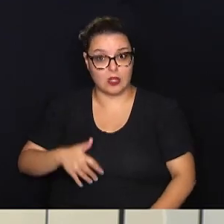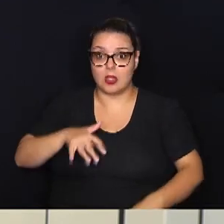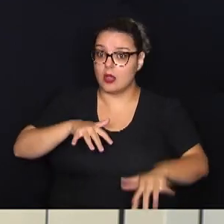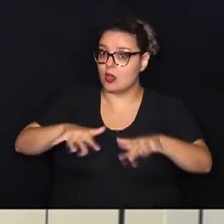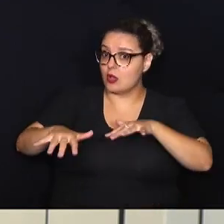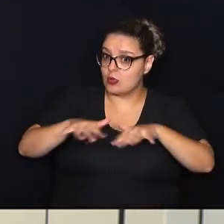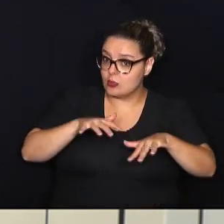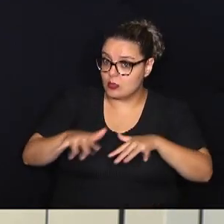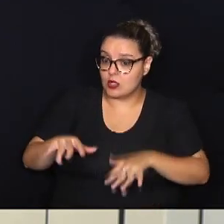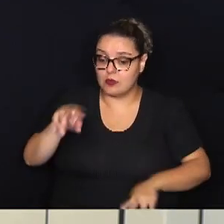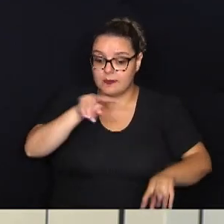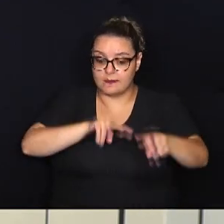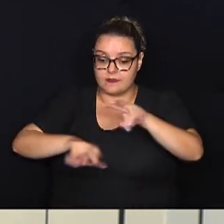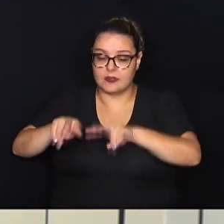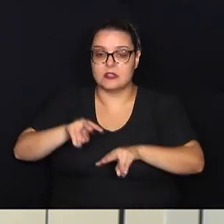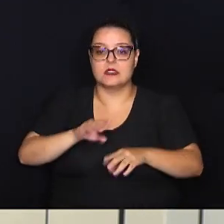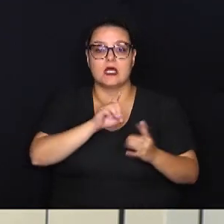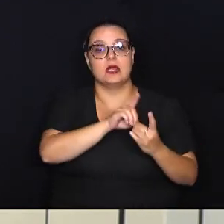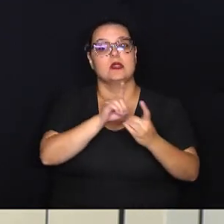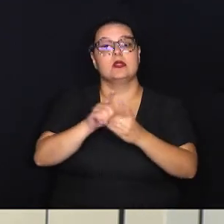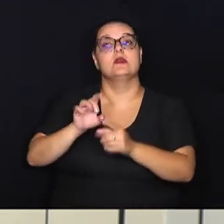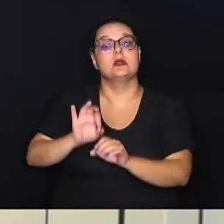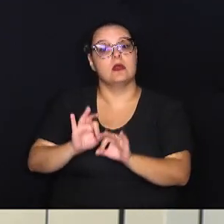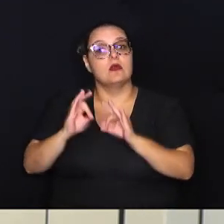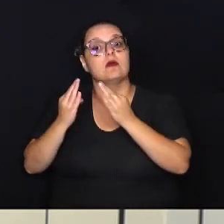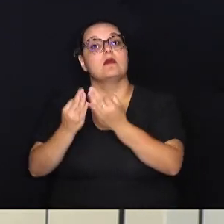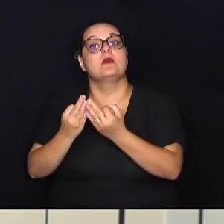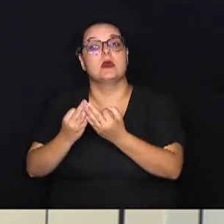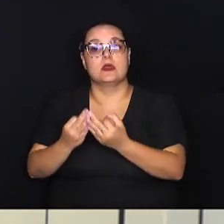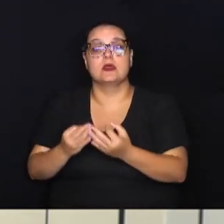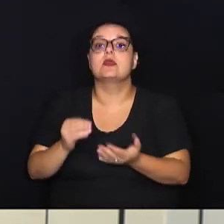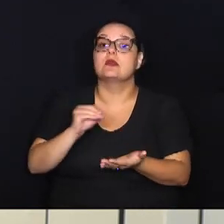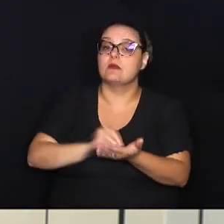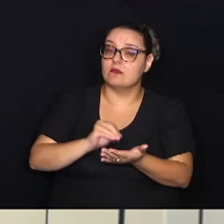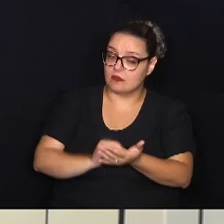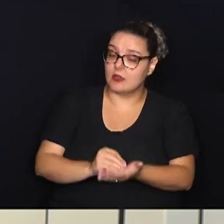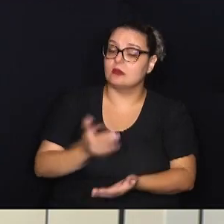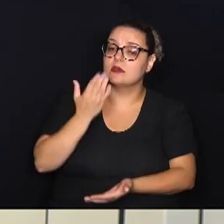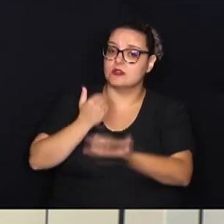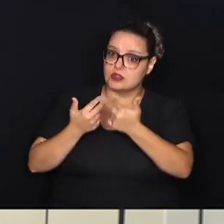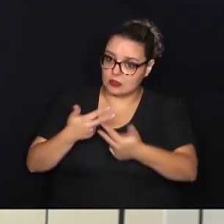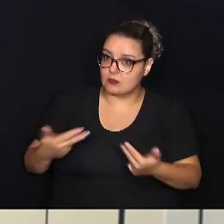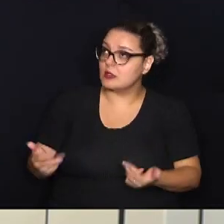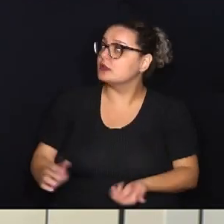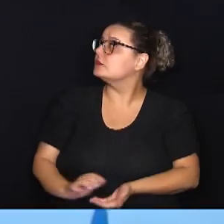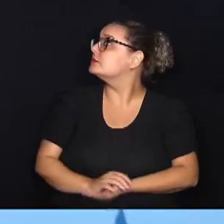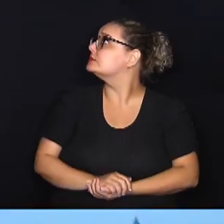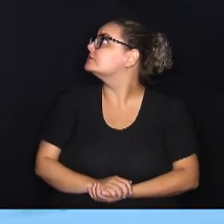mobilização visa atender famílias em situação de insegurança alimentar.